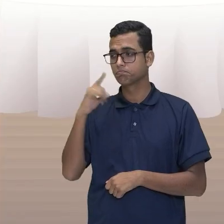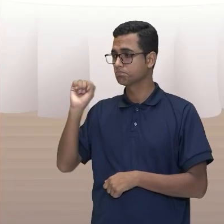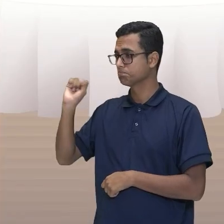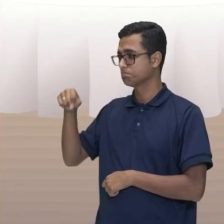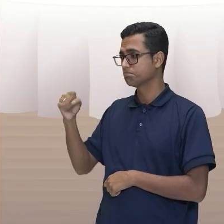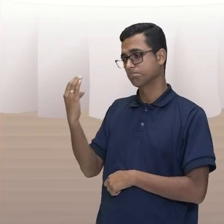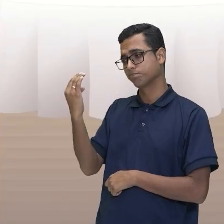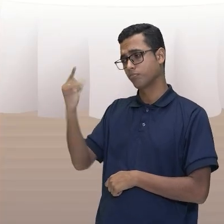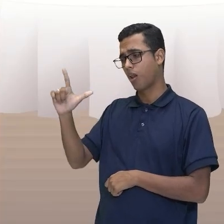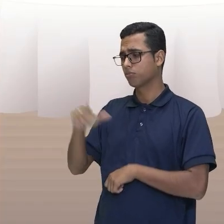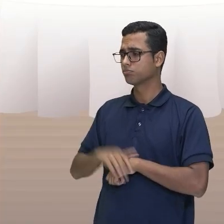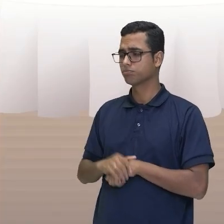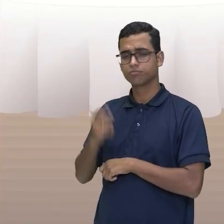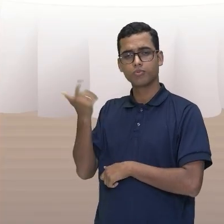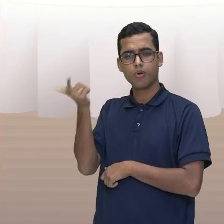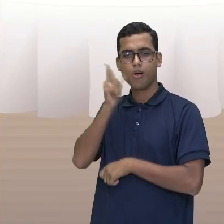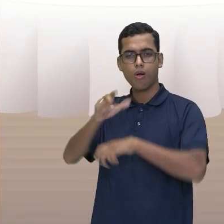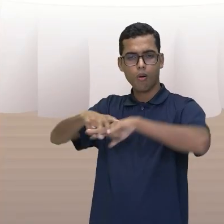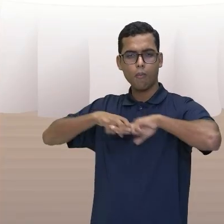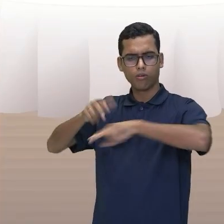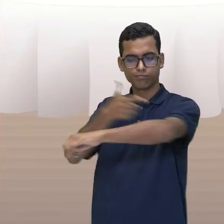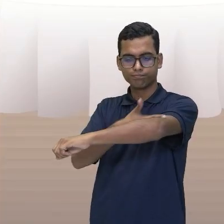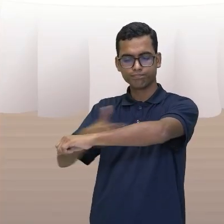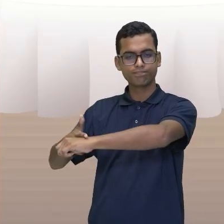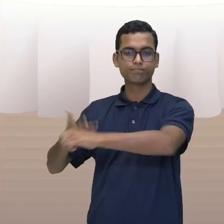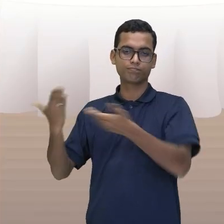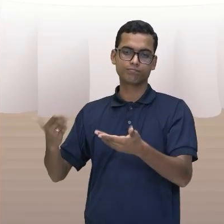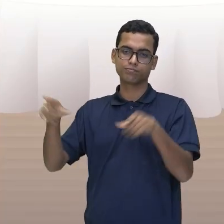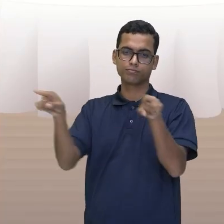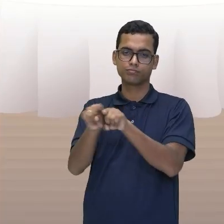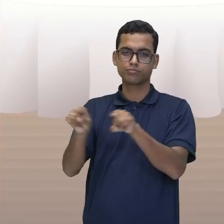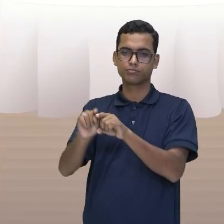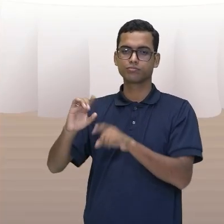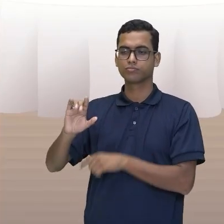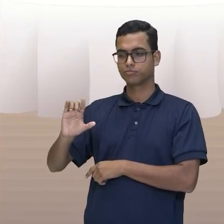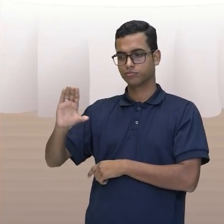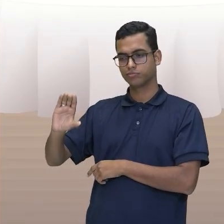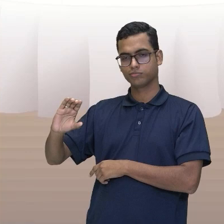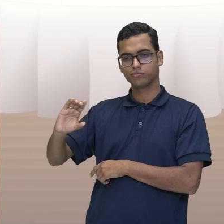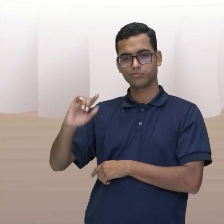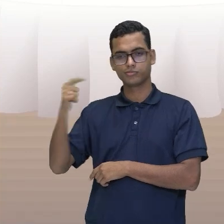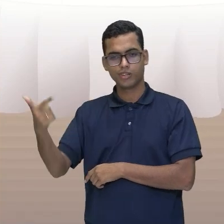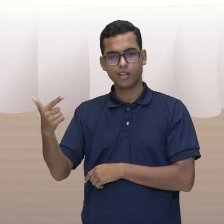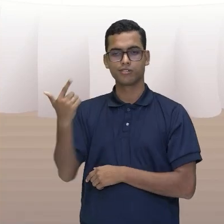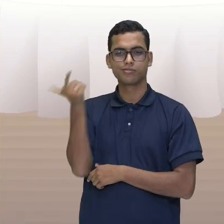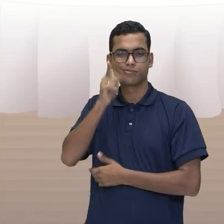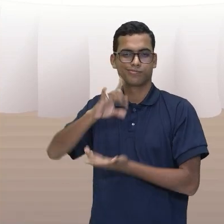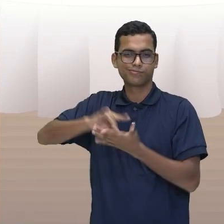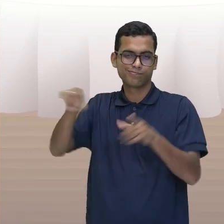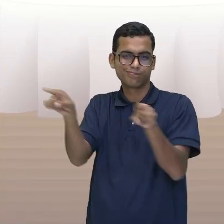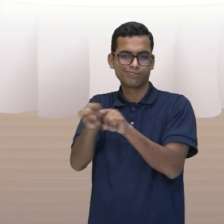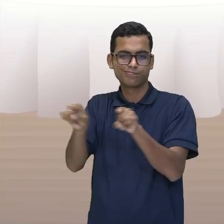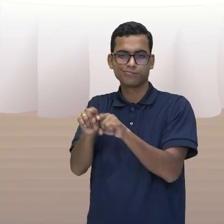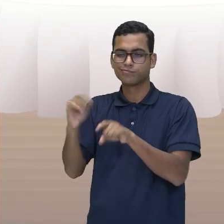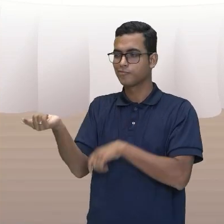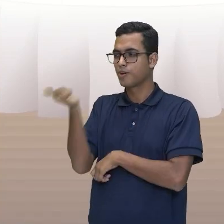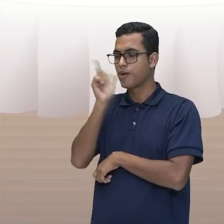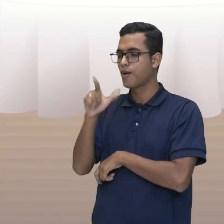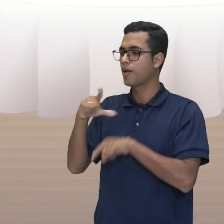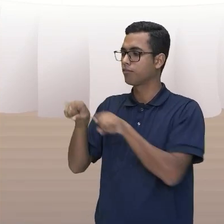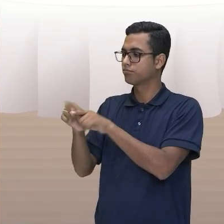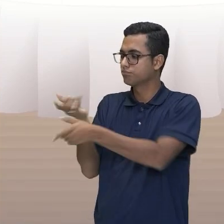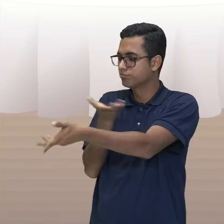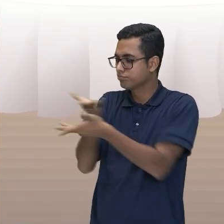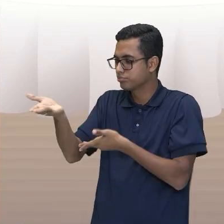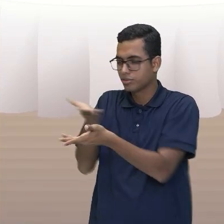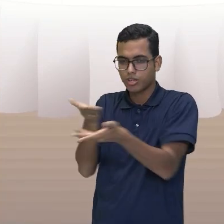esse pedido, já que foi educado, eu também vou retribuir da mesma forma, diferente do primeiro VT. Né? Elas falaram de uma forma totalmente rude,